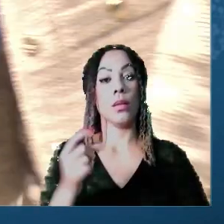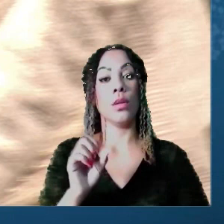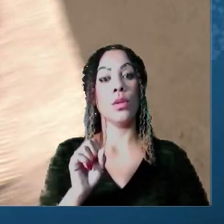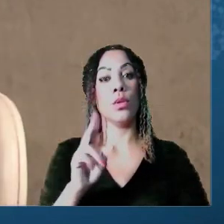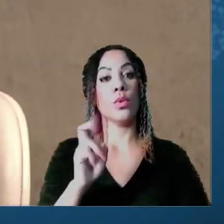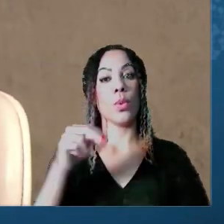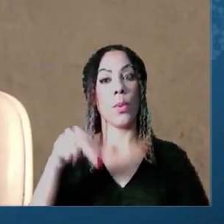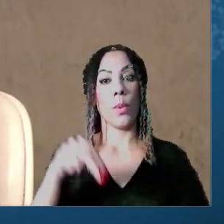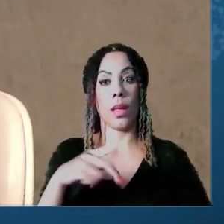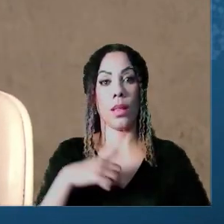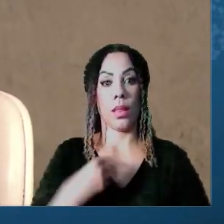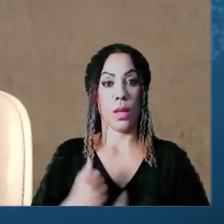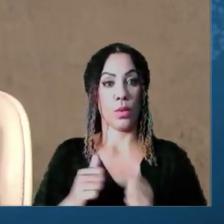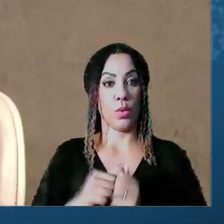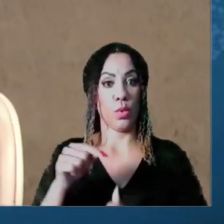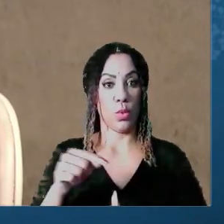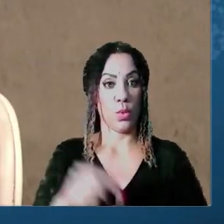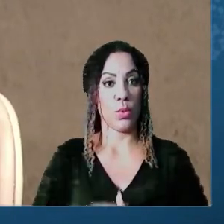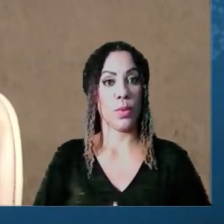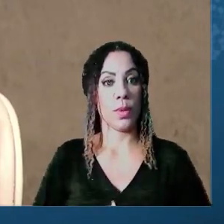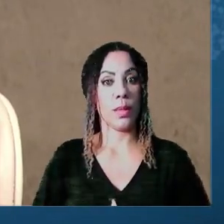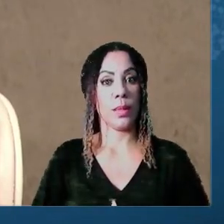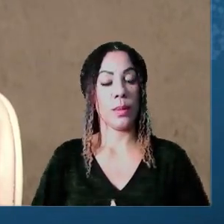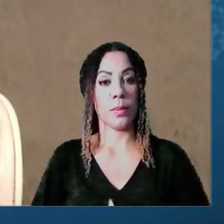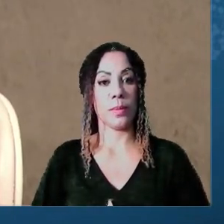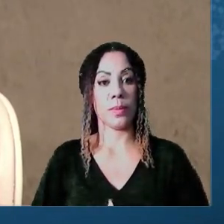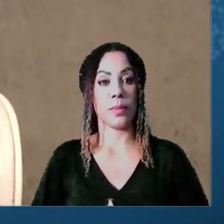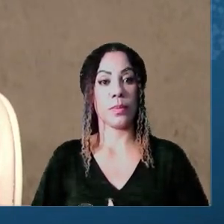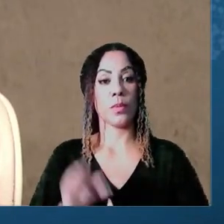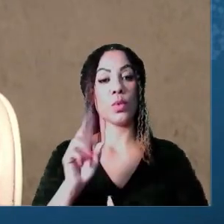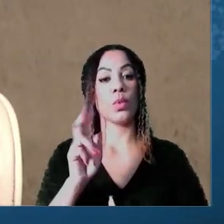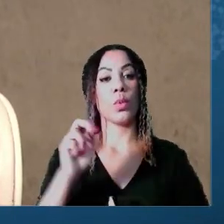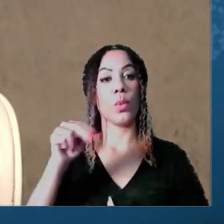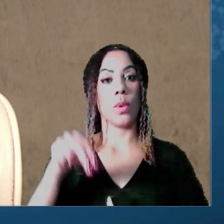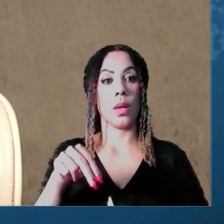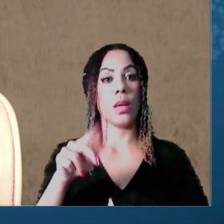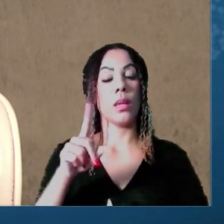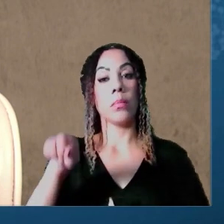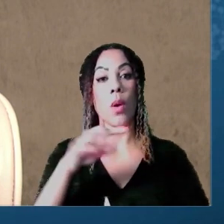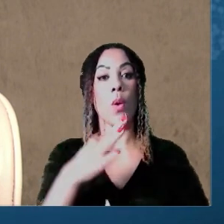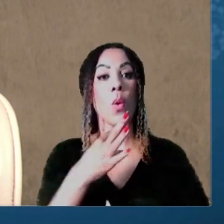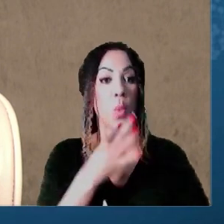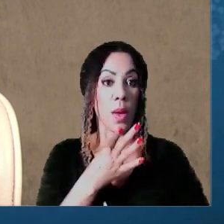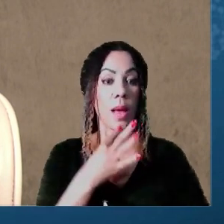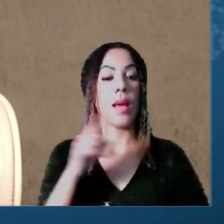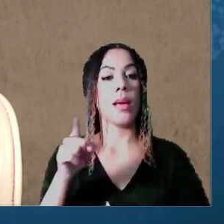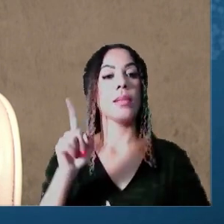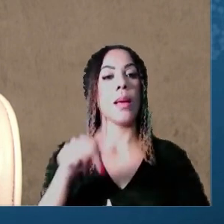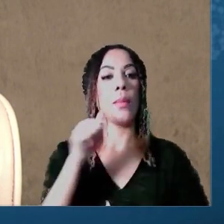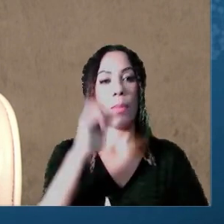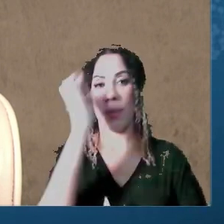obrigado por aceitar também nosso convite. Suene, quem conhece Suene, uma